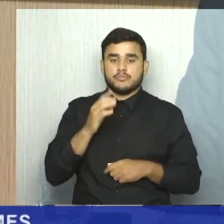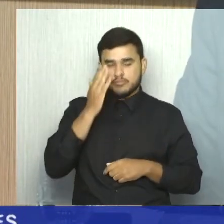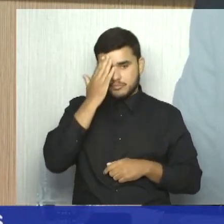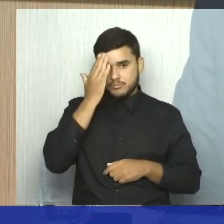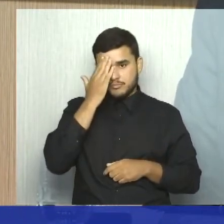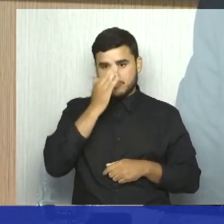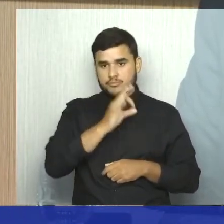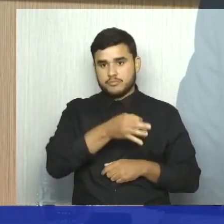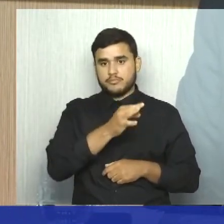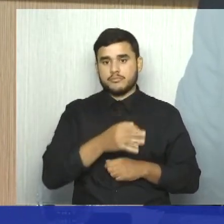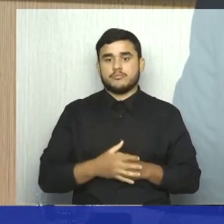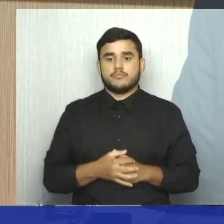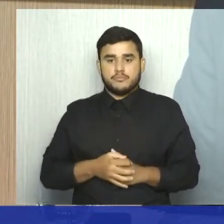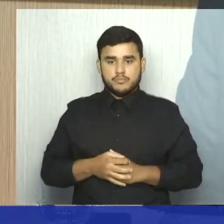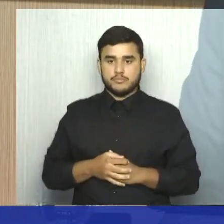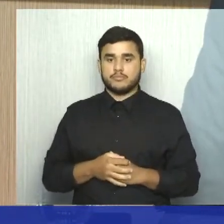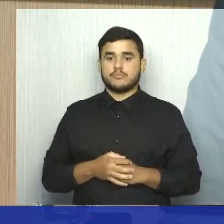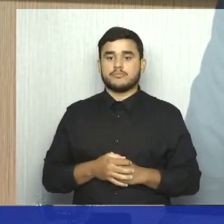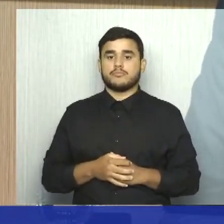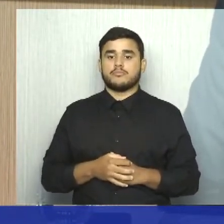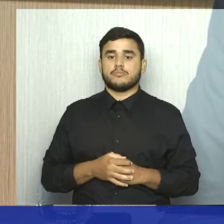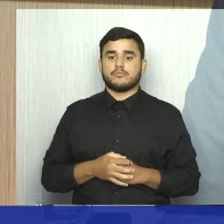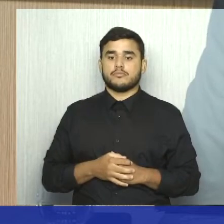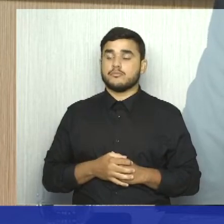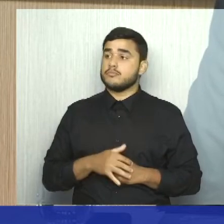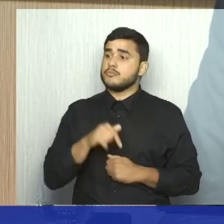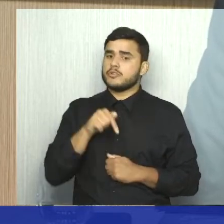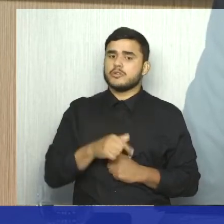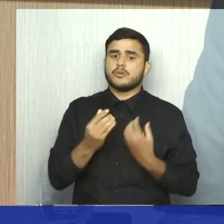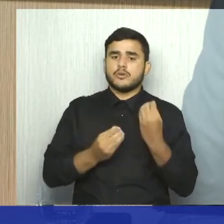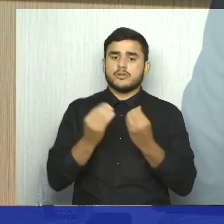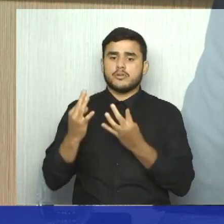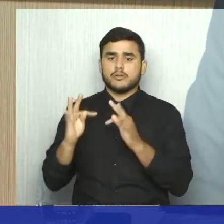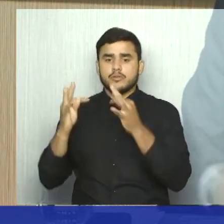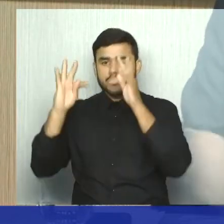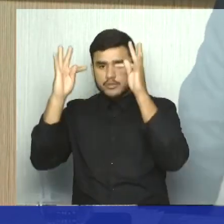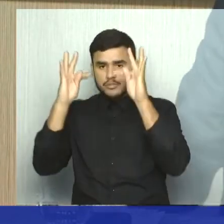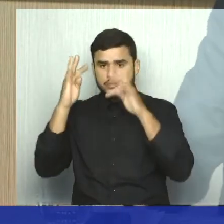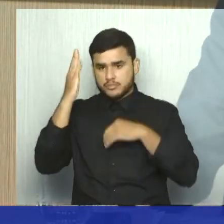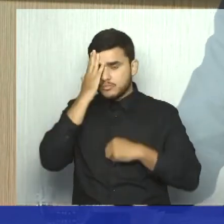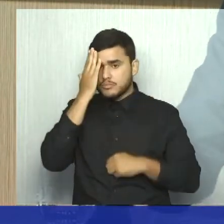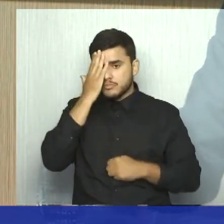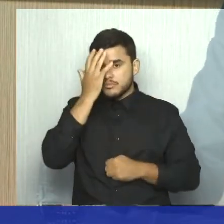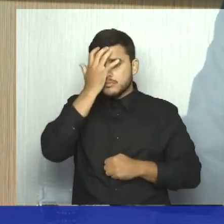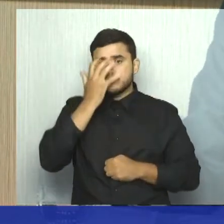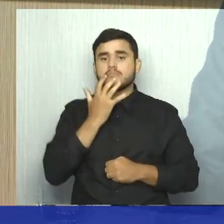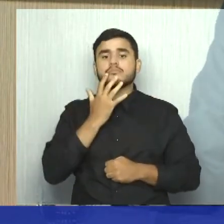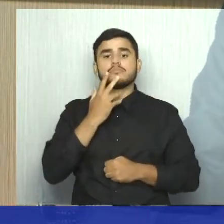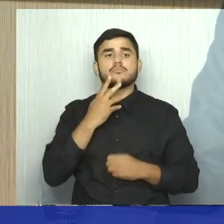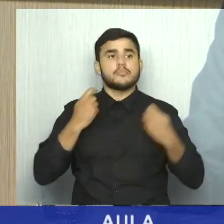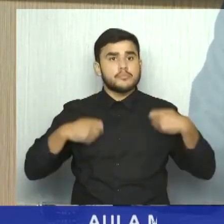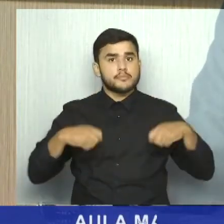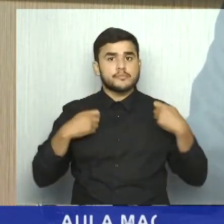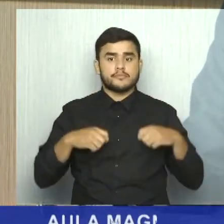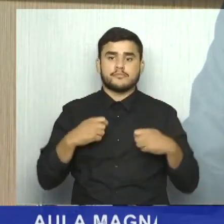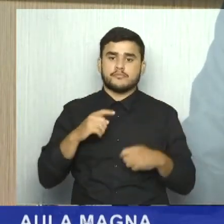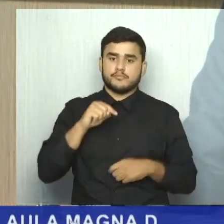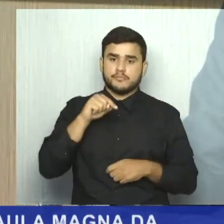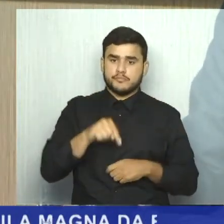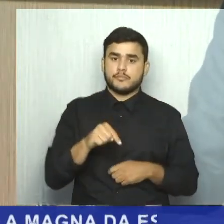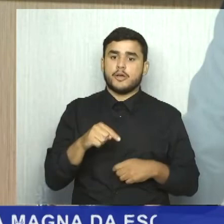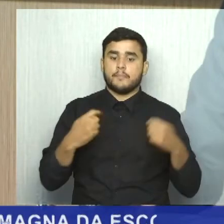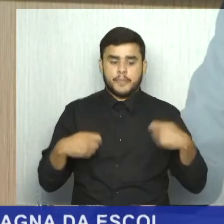lá. A questão da disruptura tecnológica, vocês não têm ideia de quanto é grave, só a política